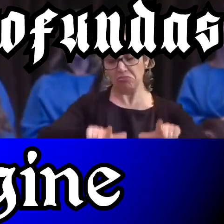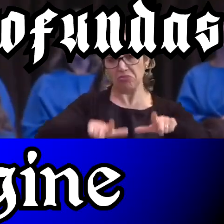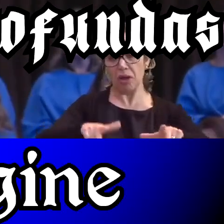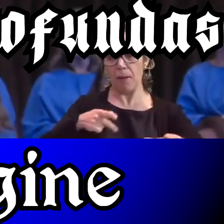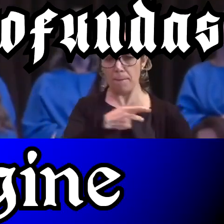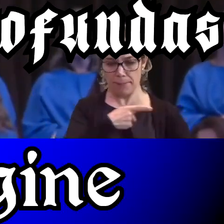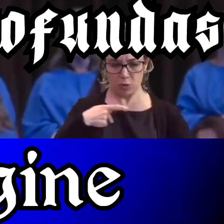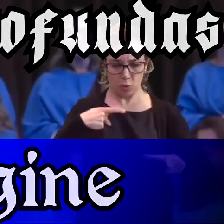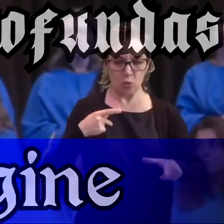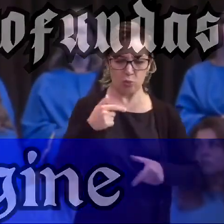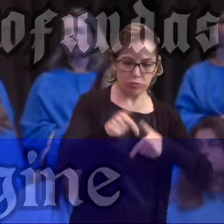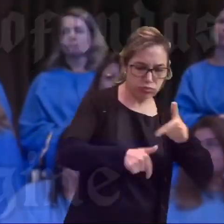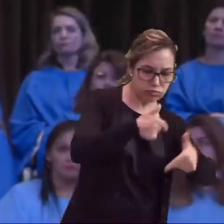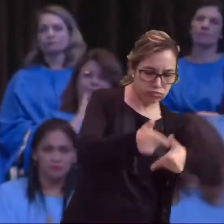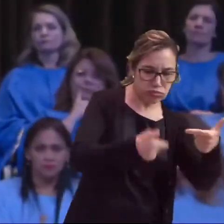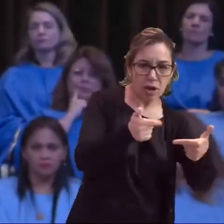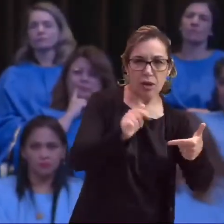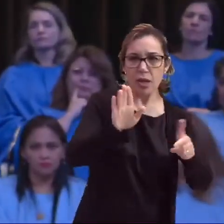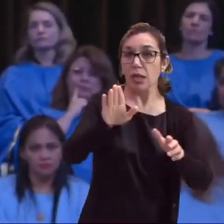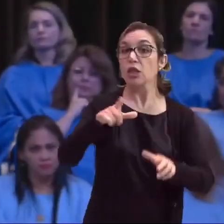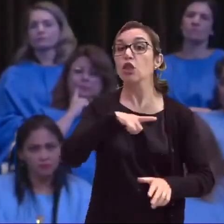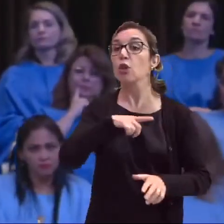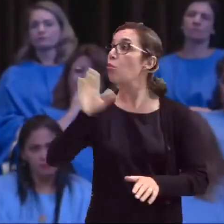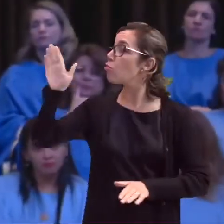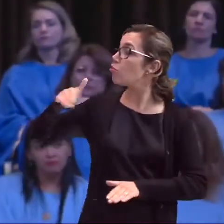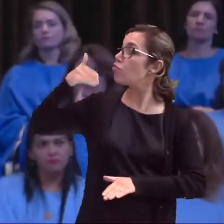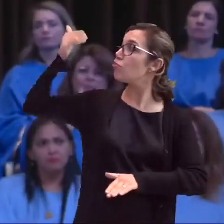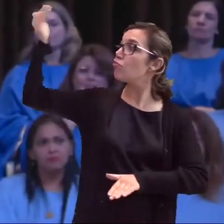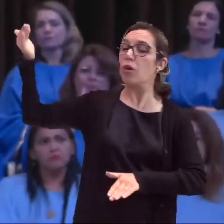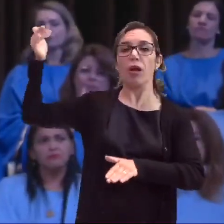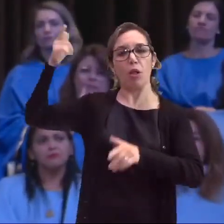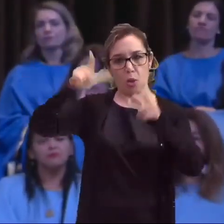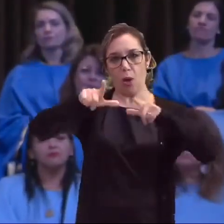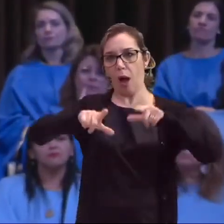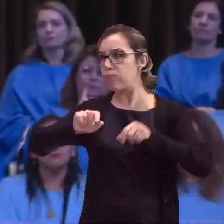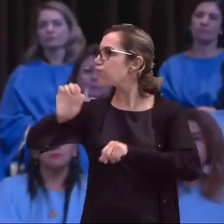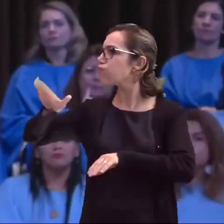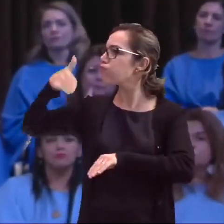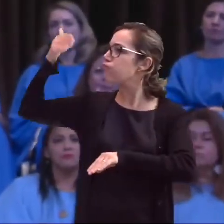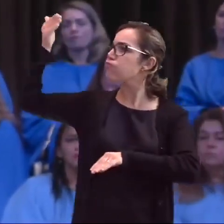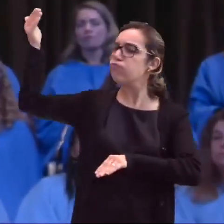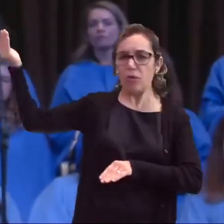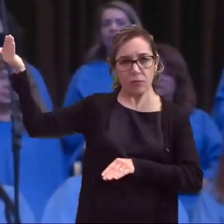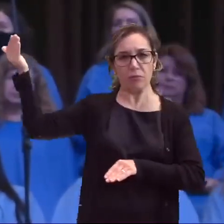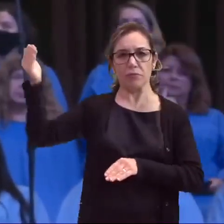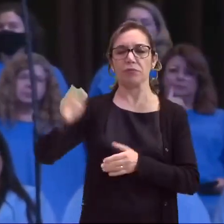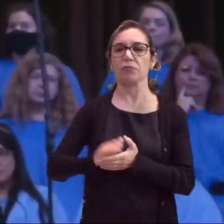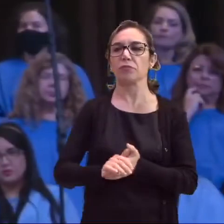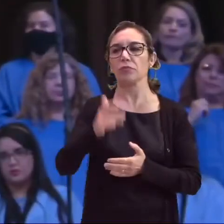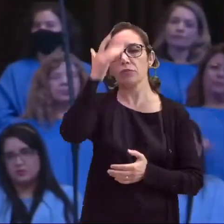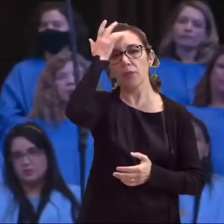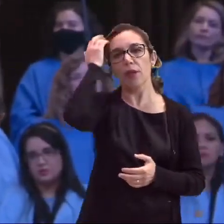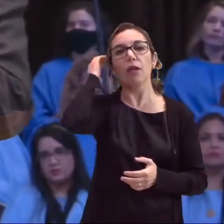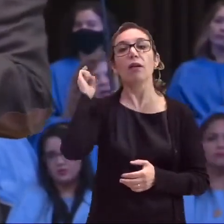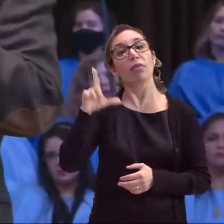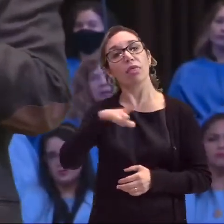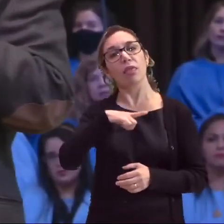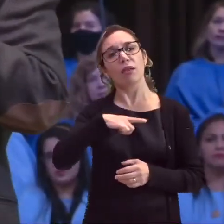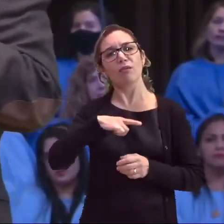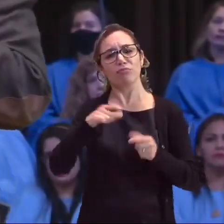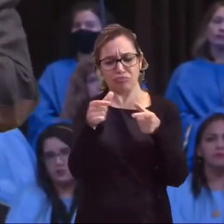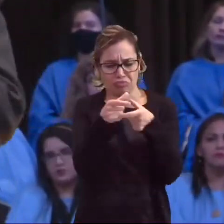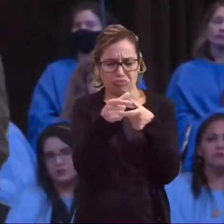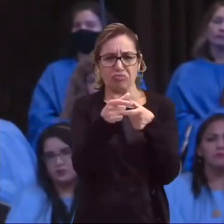do prédio de hoje que é o nosso ginásio de esportes ali a a parte de do salão social e tem umas a